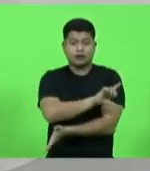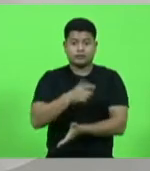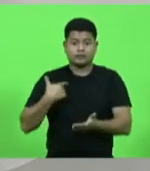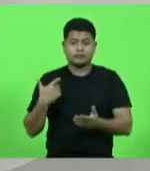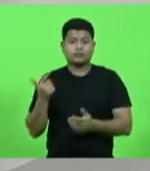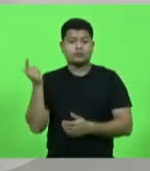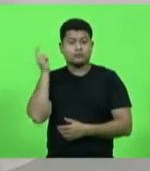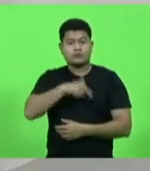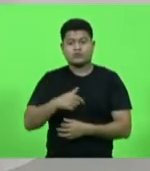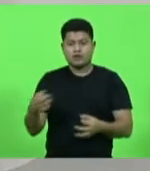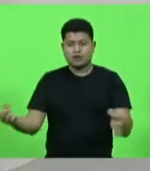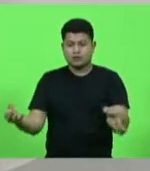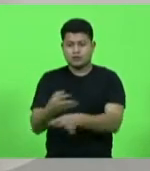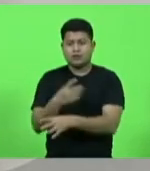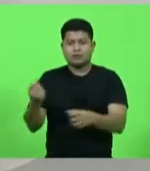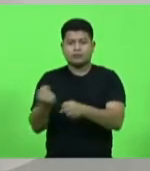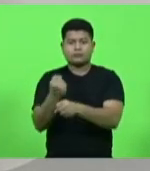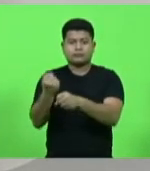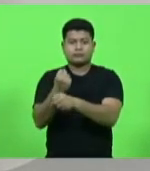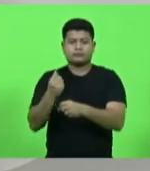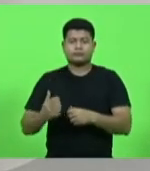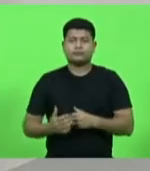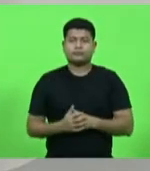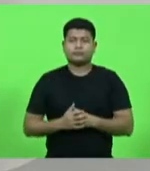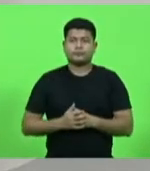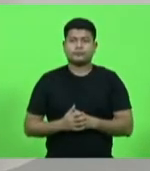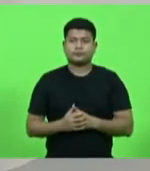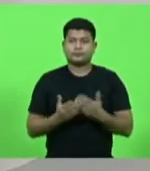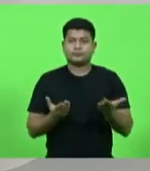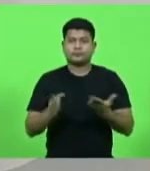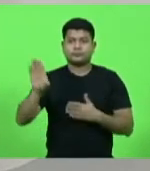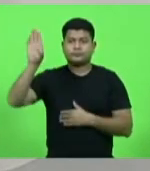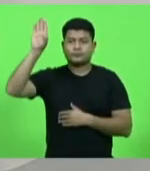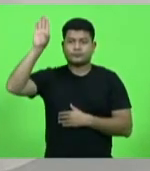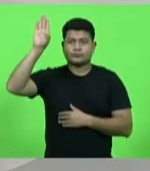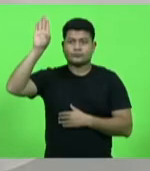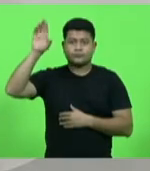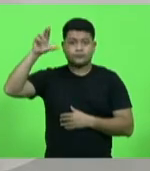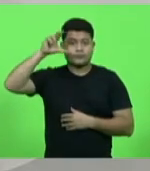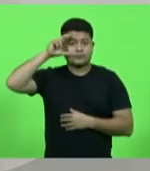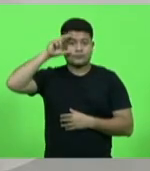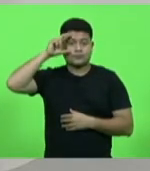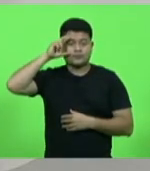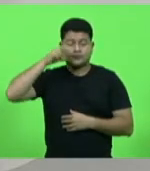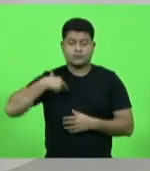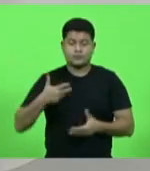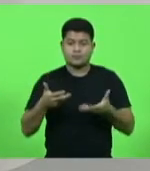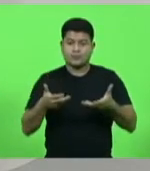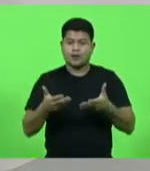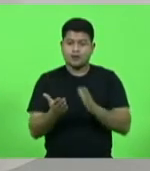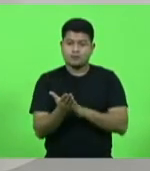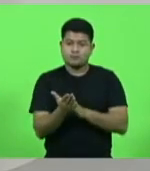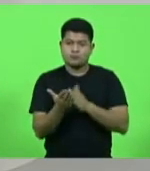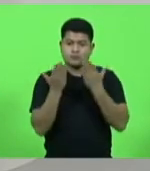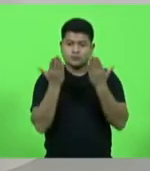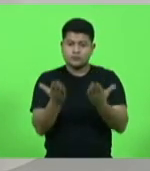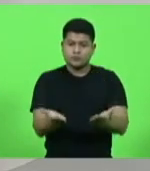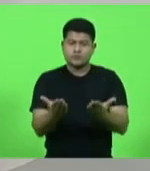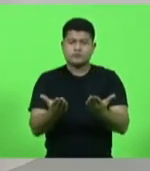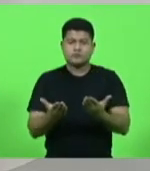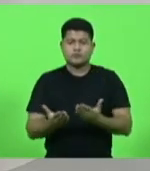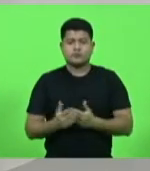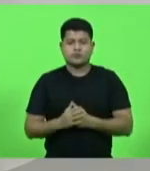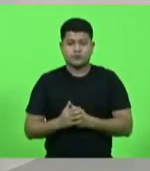obra do hospital. Por hoje? Concede a parte, claro, senhor presidente. Quero parabenizar Vossa Excelência, me colocar ao lado